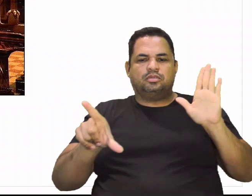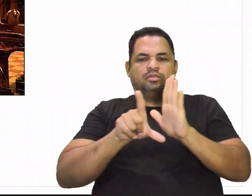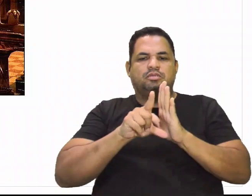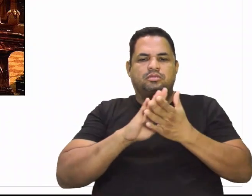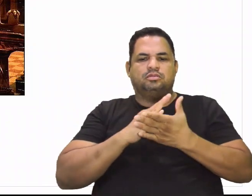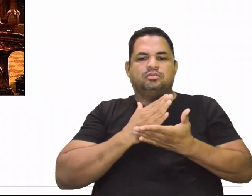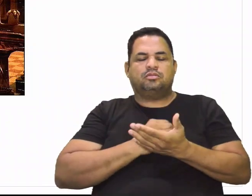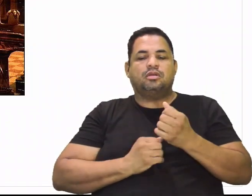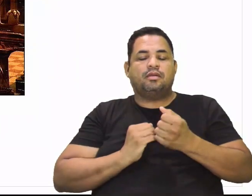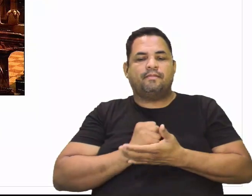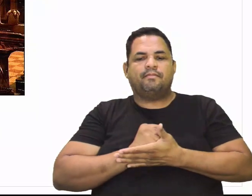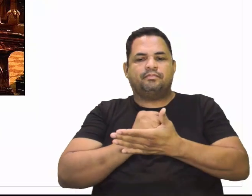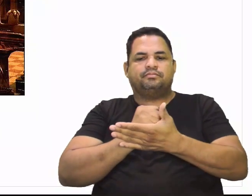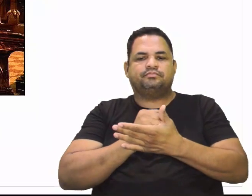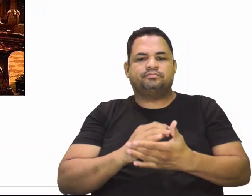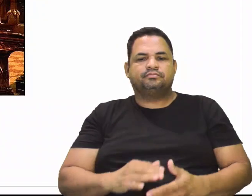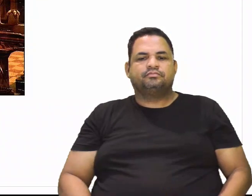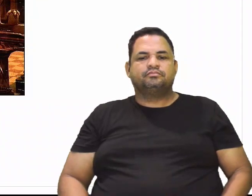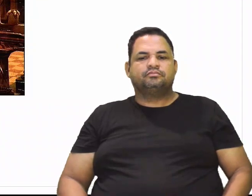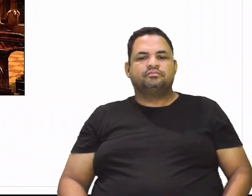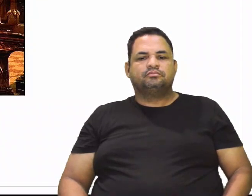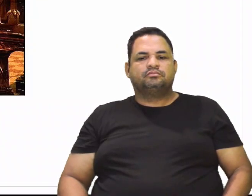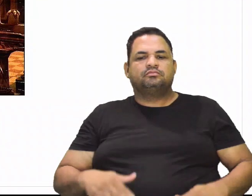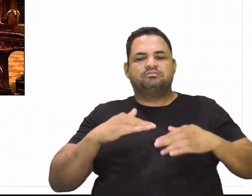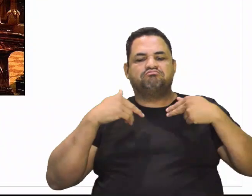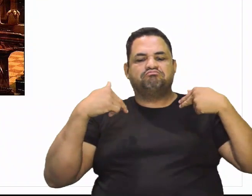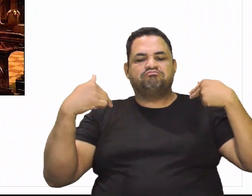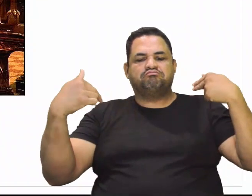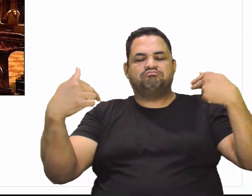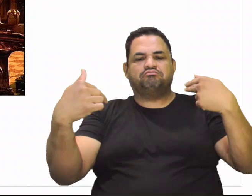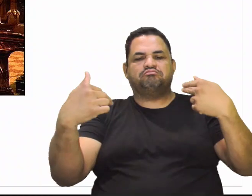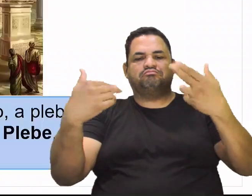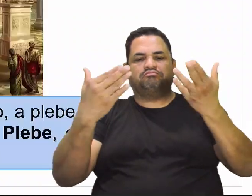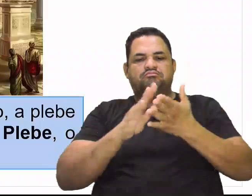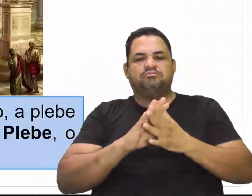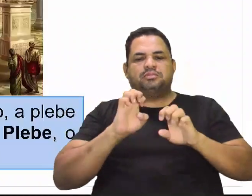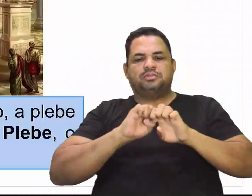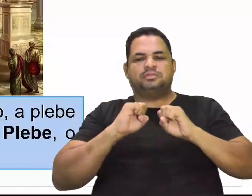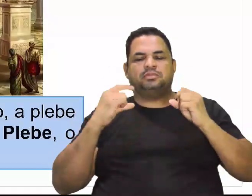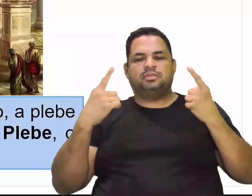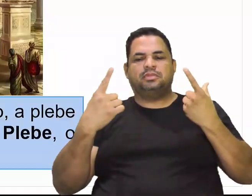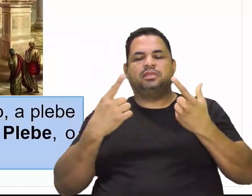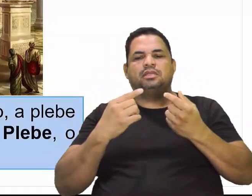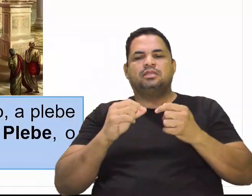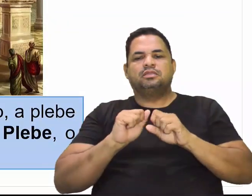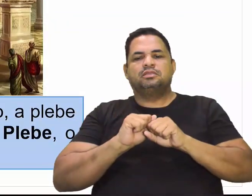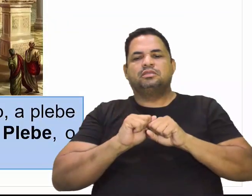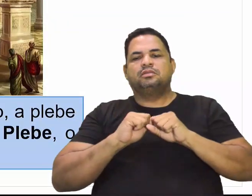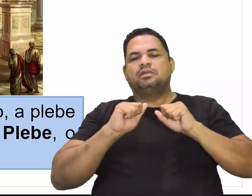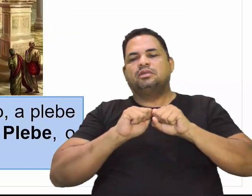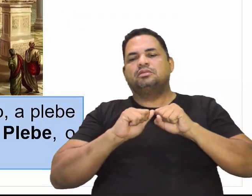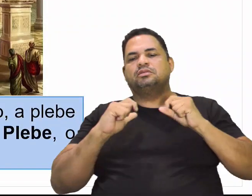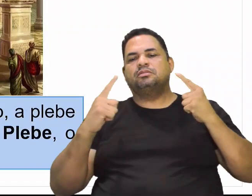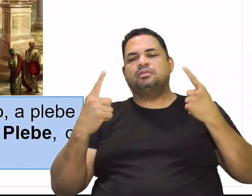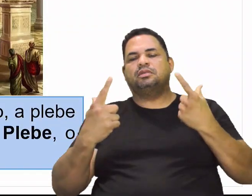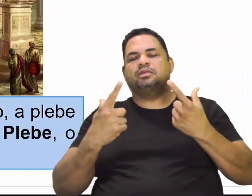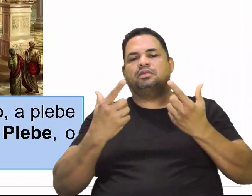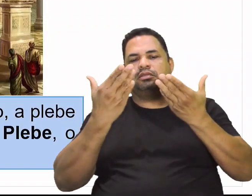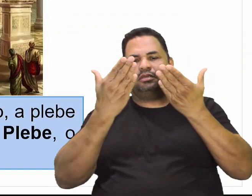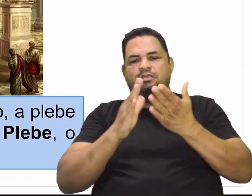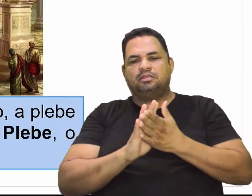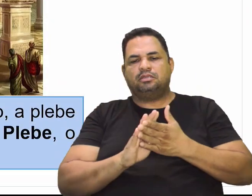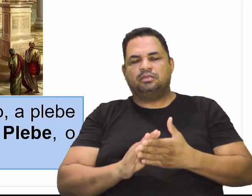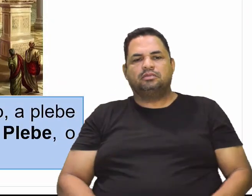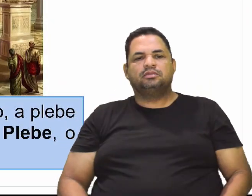fundamento. Aí é o parlamento grego, nessa imagem que vocês estão observando, certo? Durante a